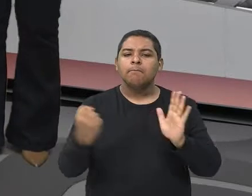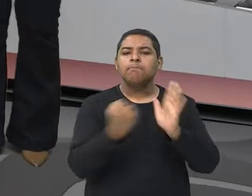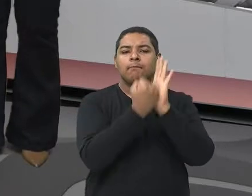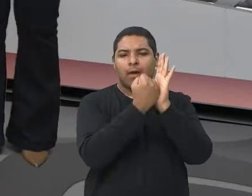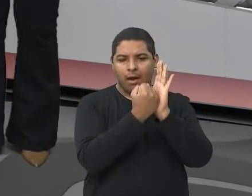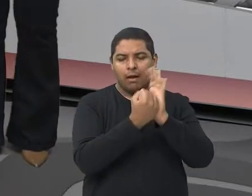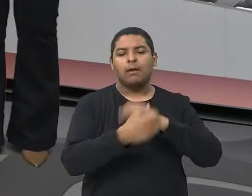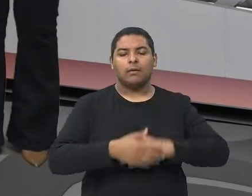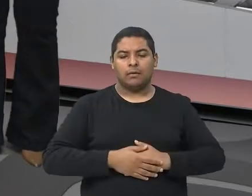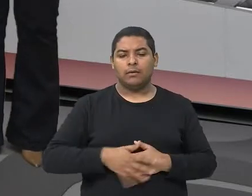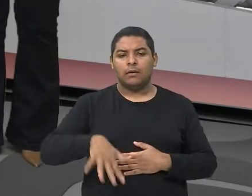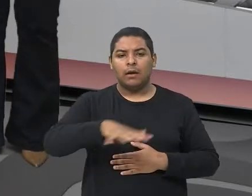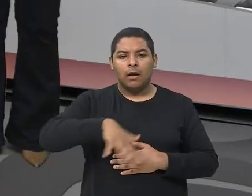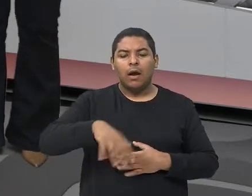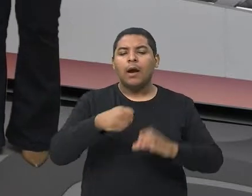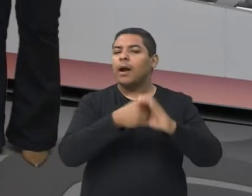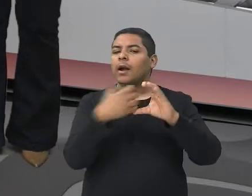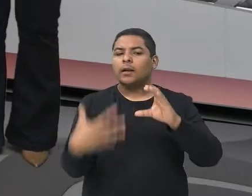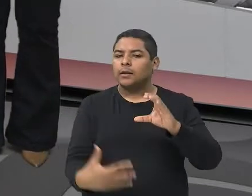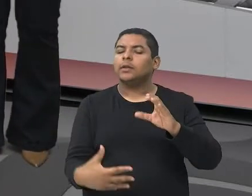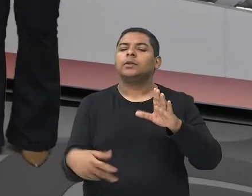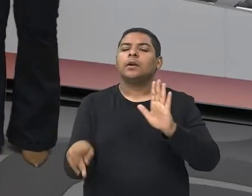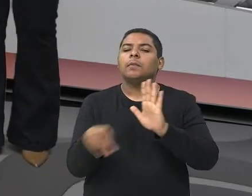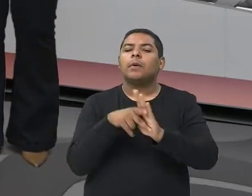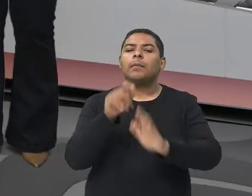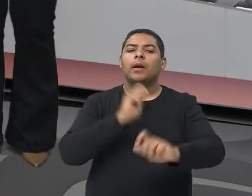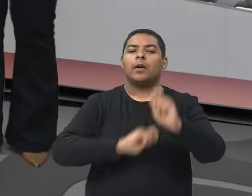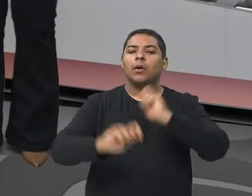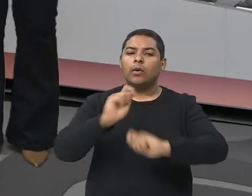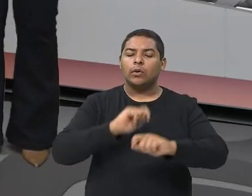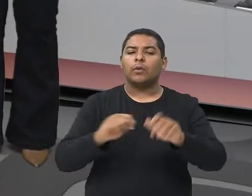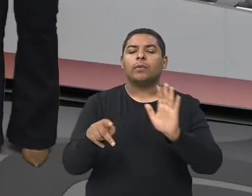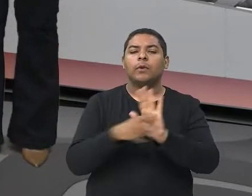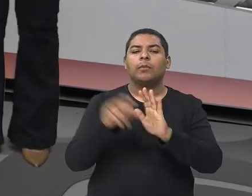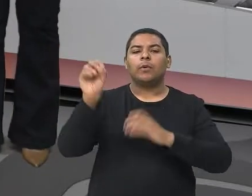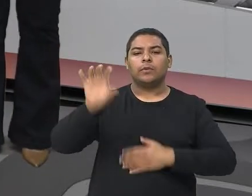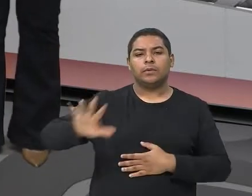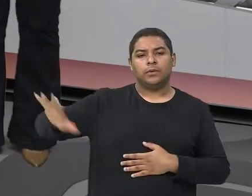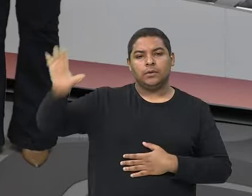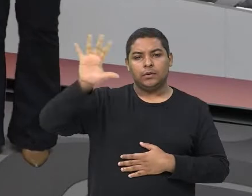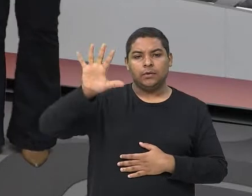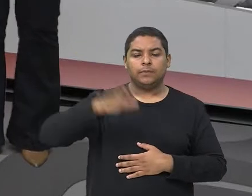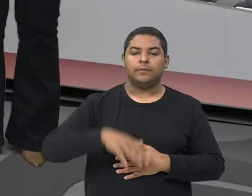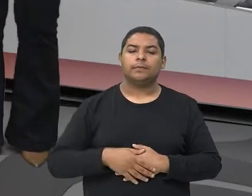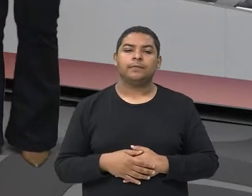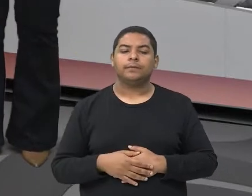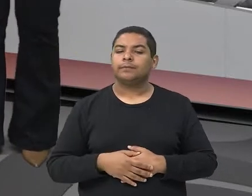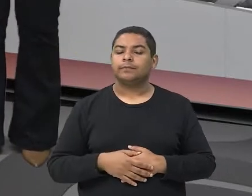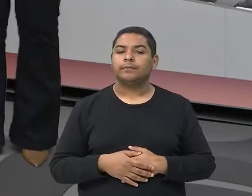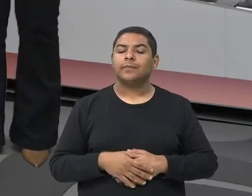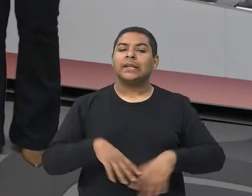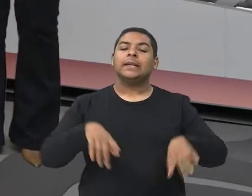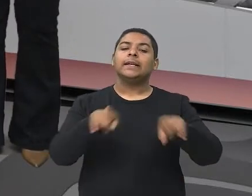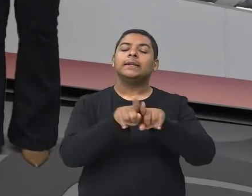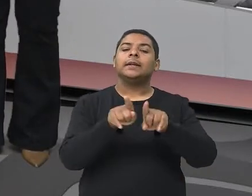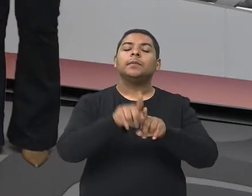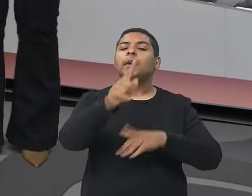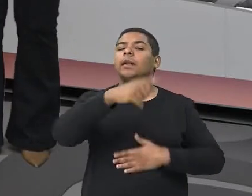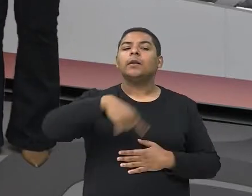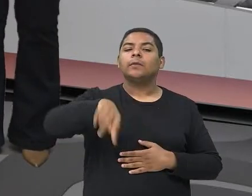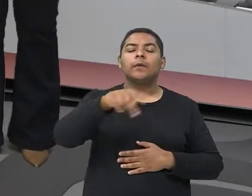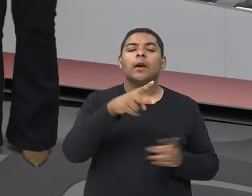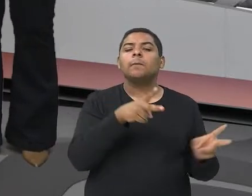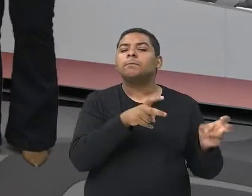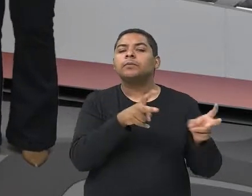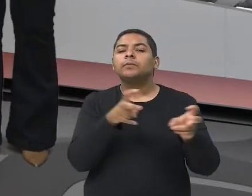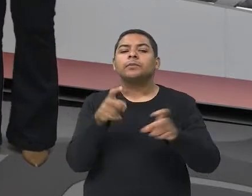aí esses aspectos econômicos desenvolvidos aí na Oceania. Mas, além disso, a gente também vai verificar que outros países